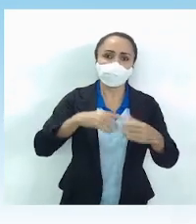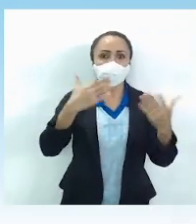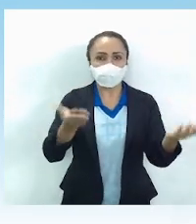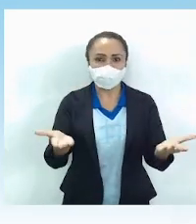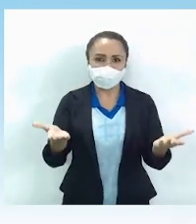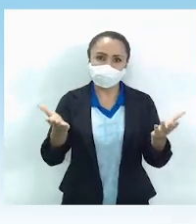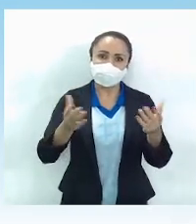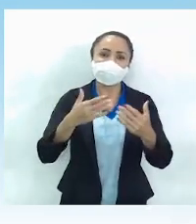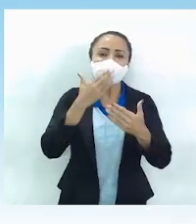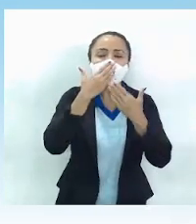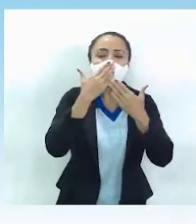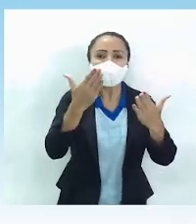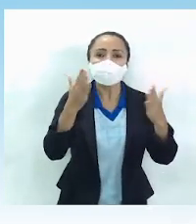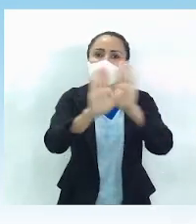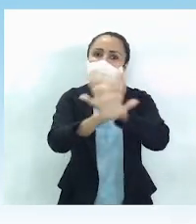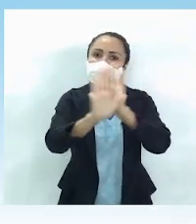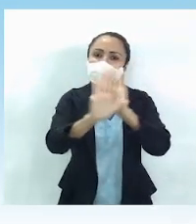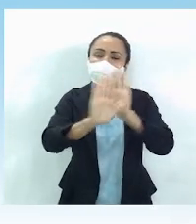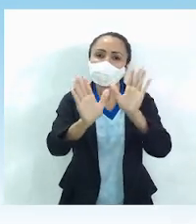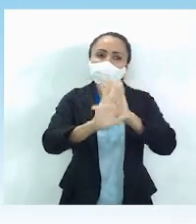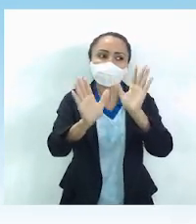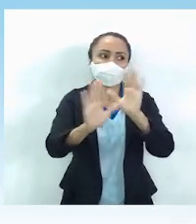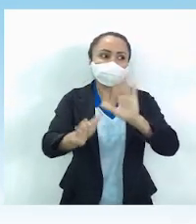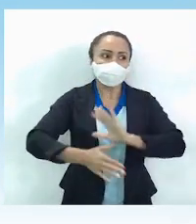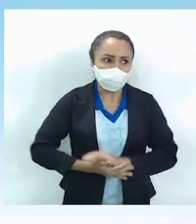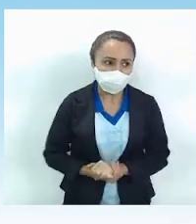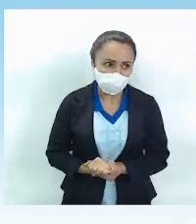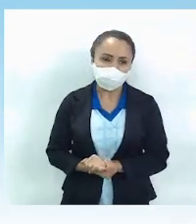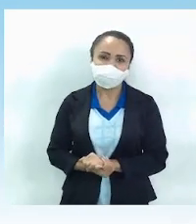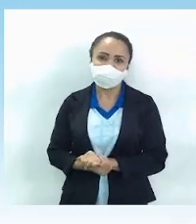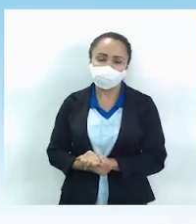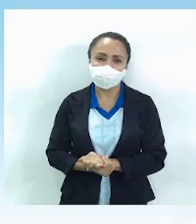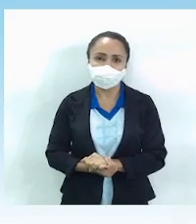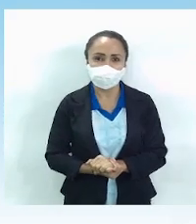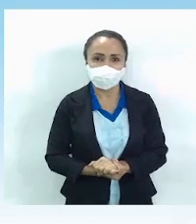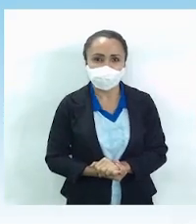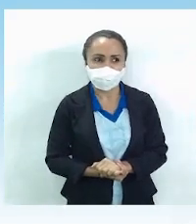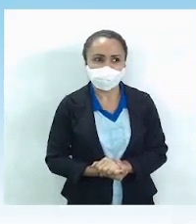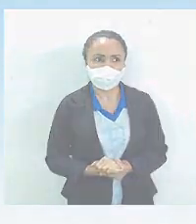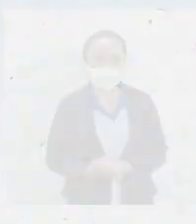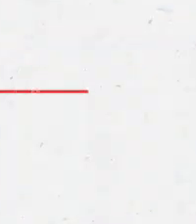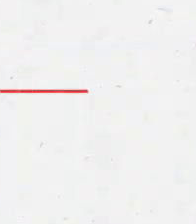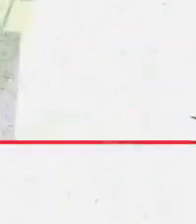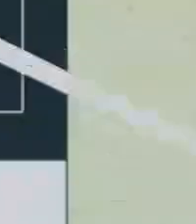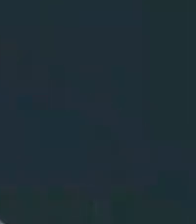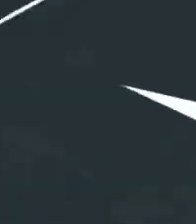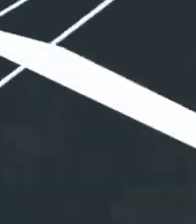mais temas. Beijo grande, até mais, valeu!